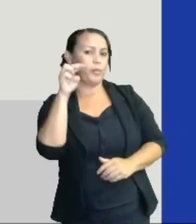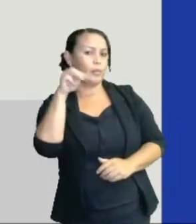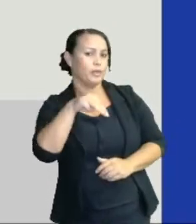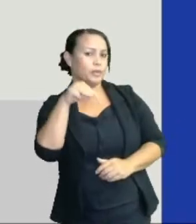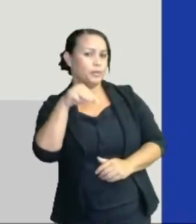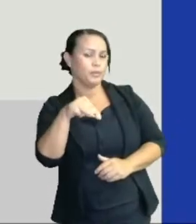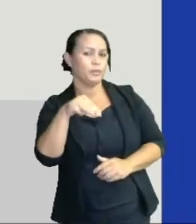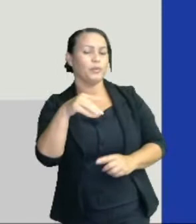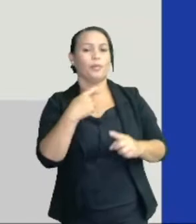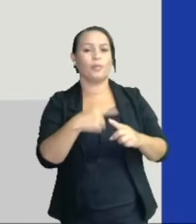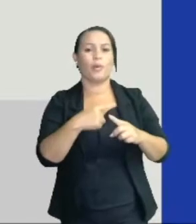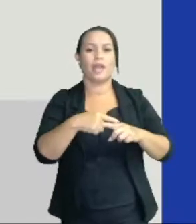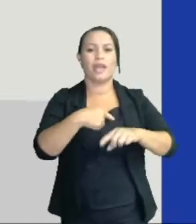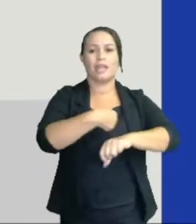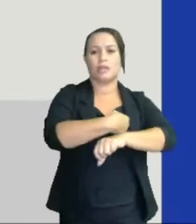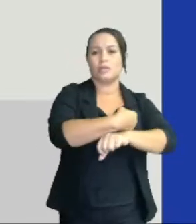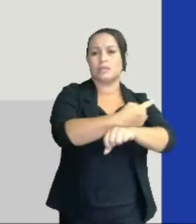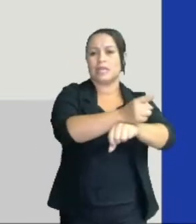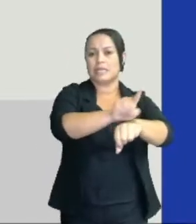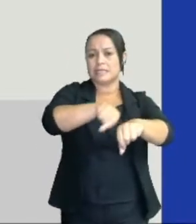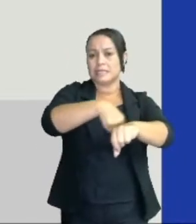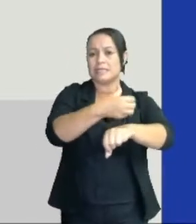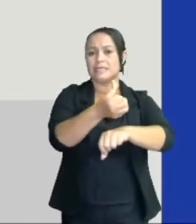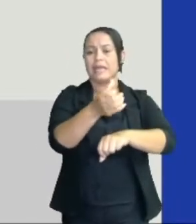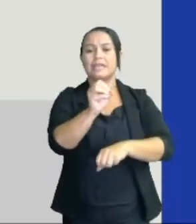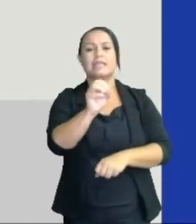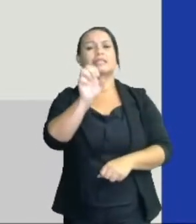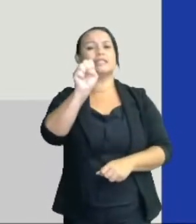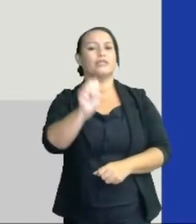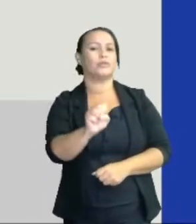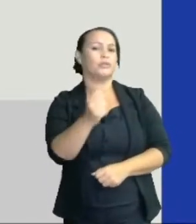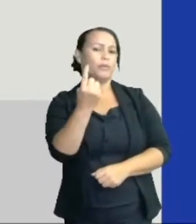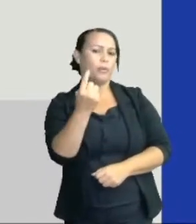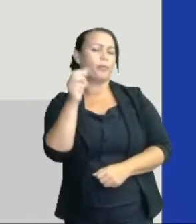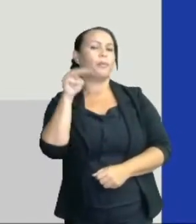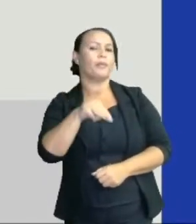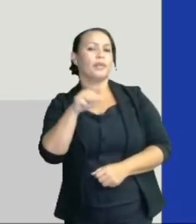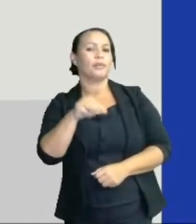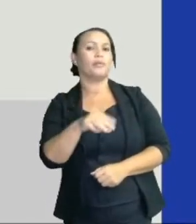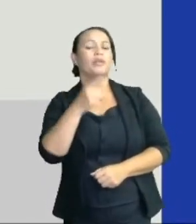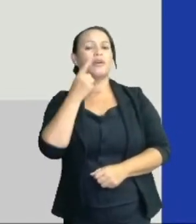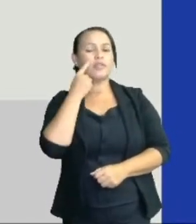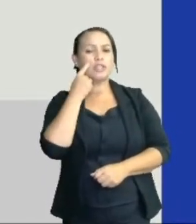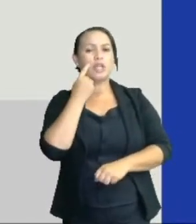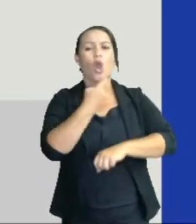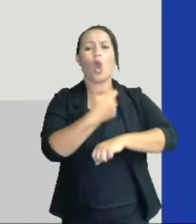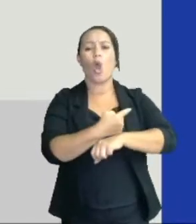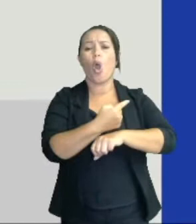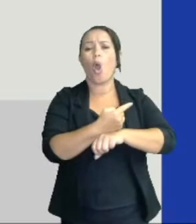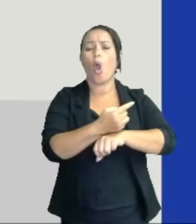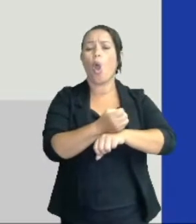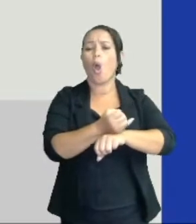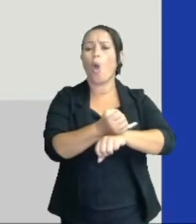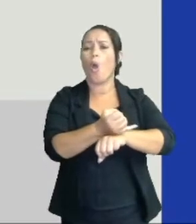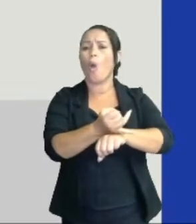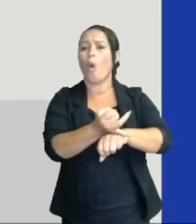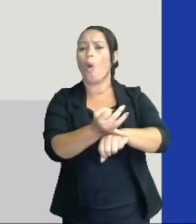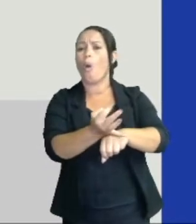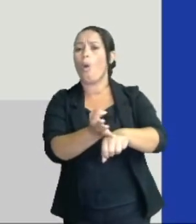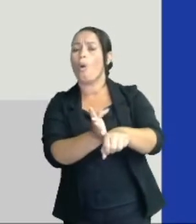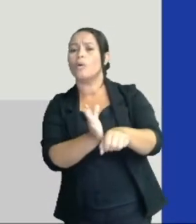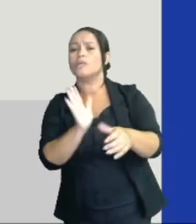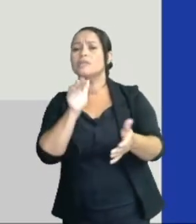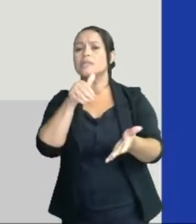porque ele deu 60 segundos, certo? Então, ó, conta-se os segundos